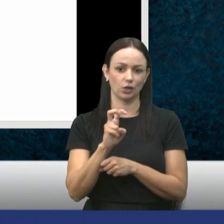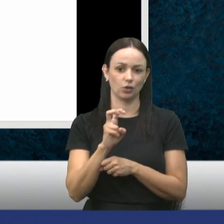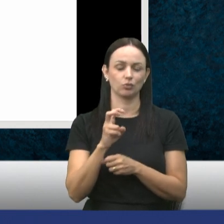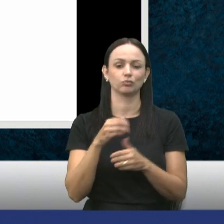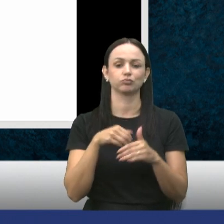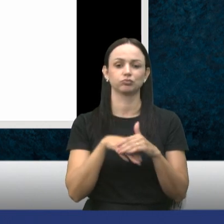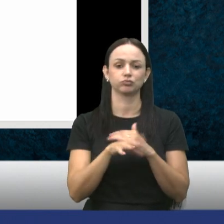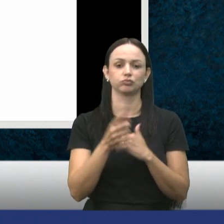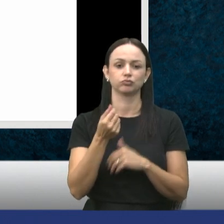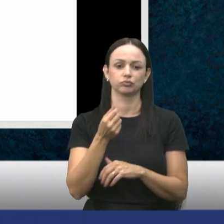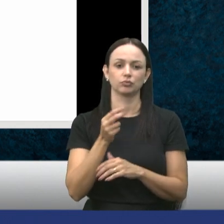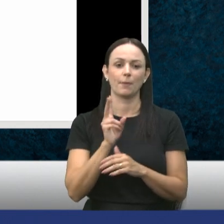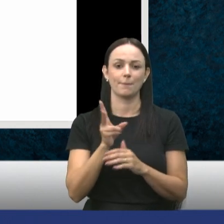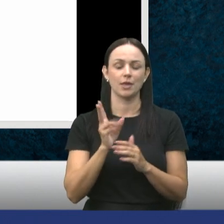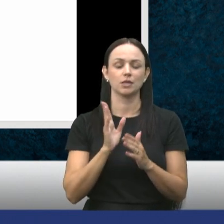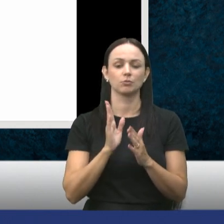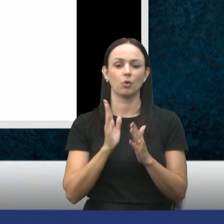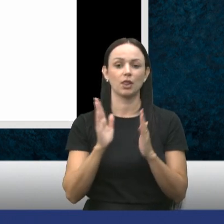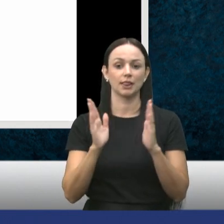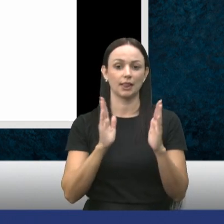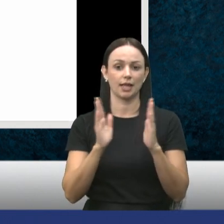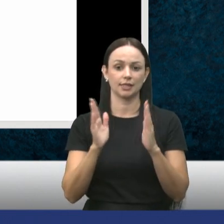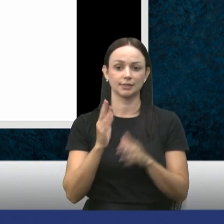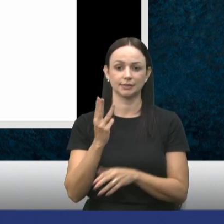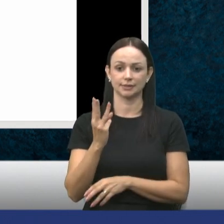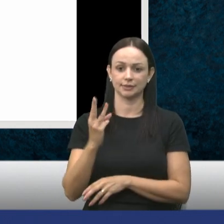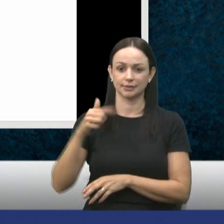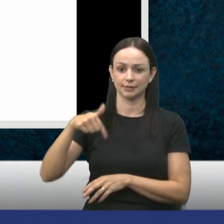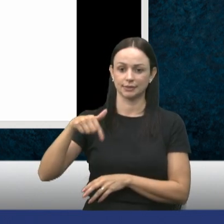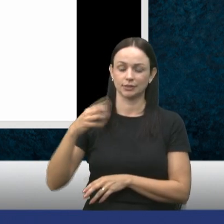despesa corrente no mesmo período